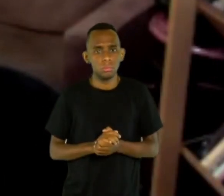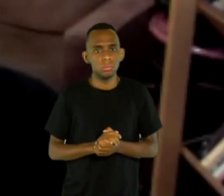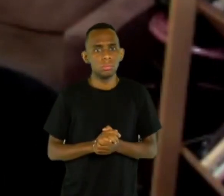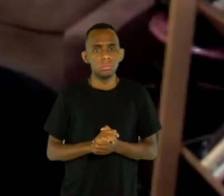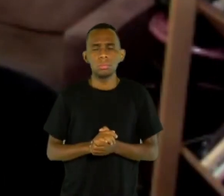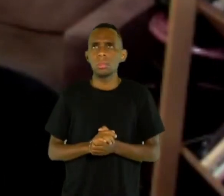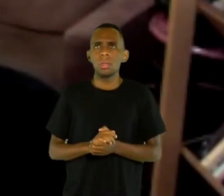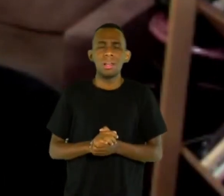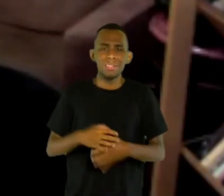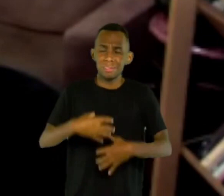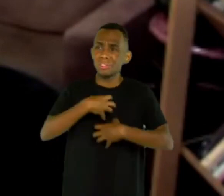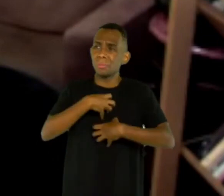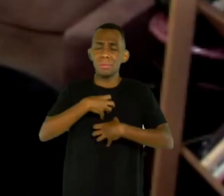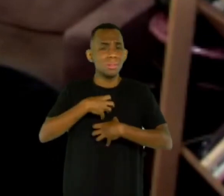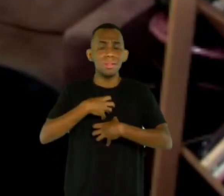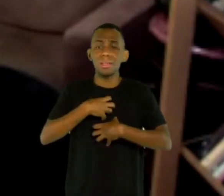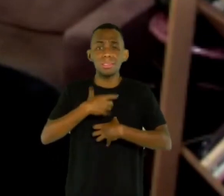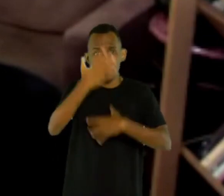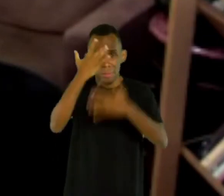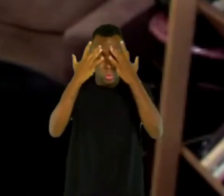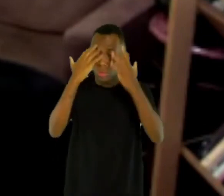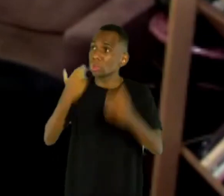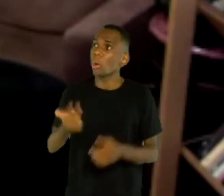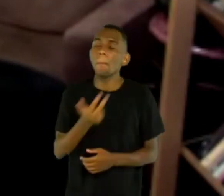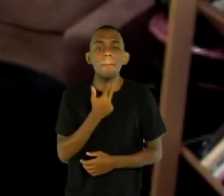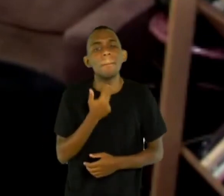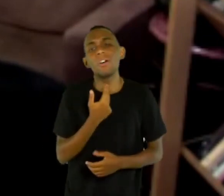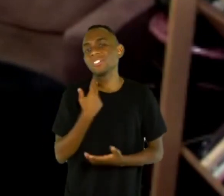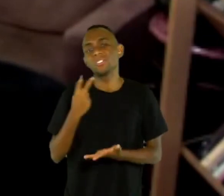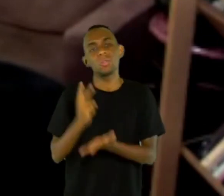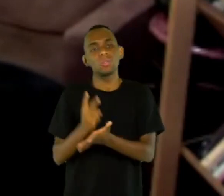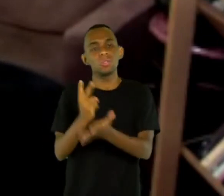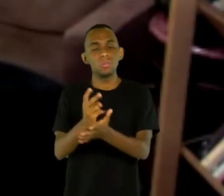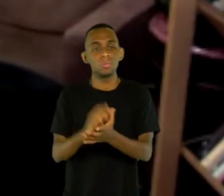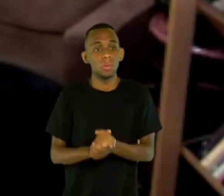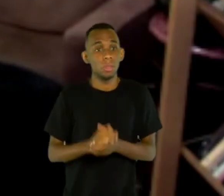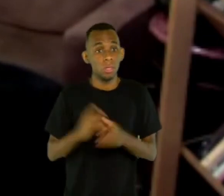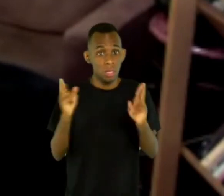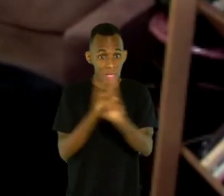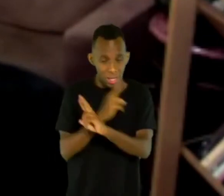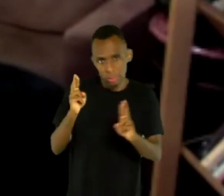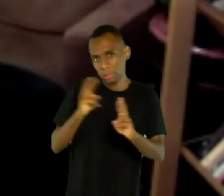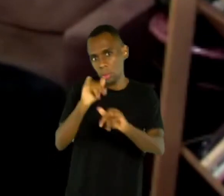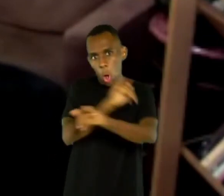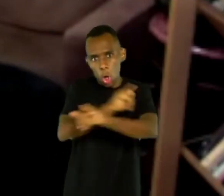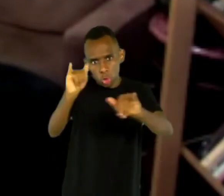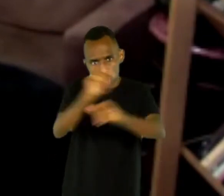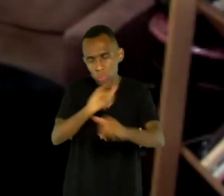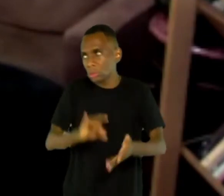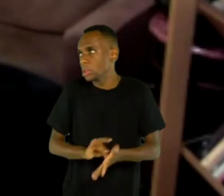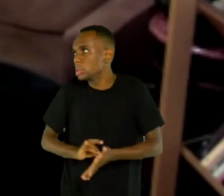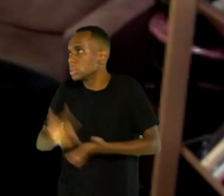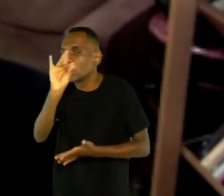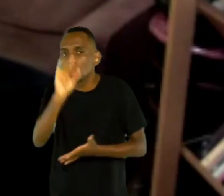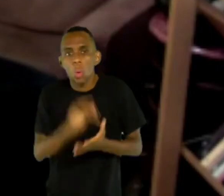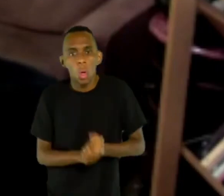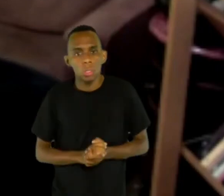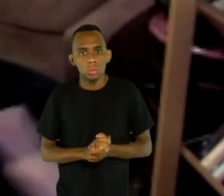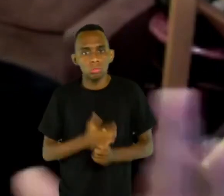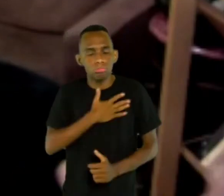assim, realmente tem que mudar, né? Com relação ao discurso do ódio, Itamar,